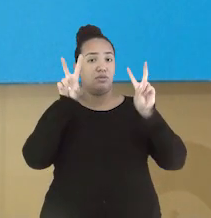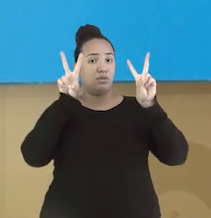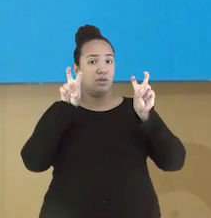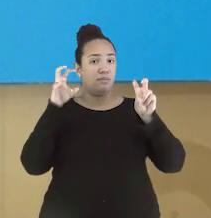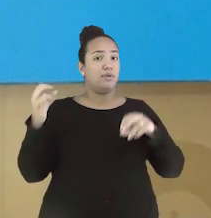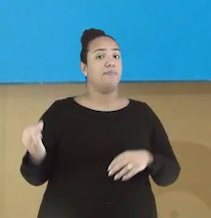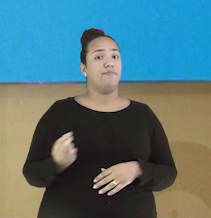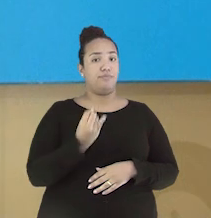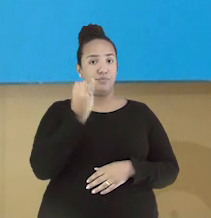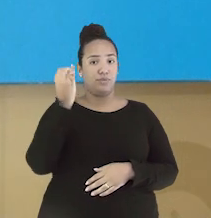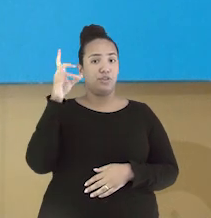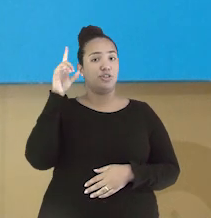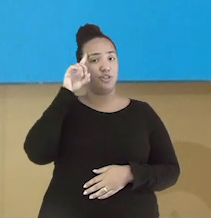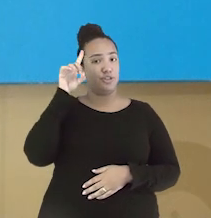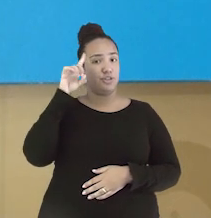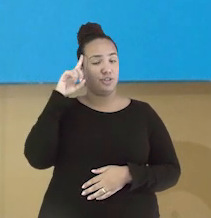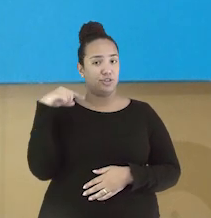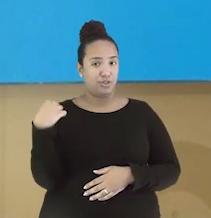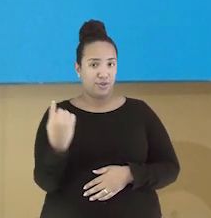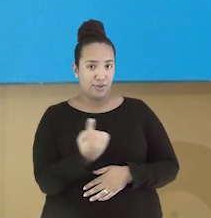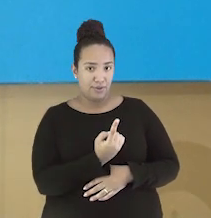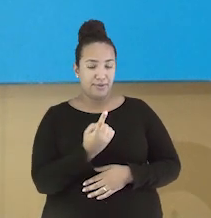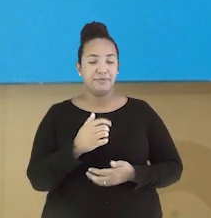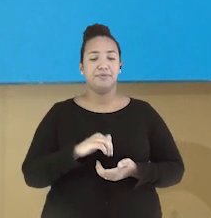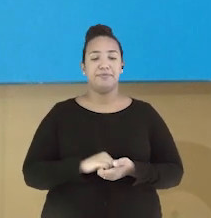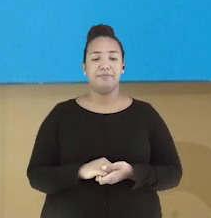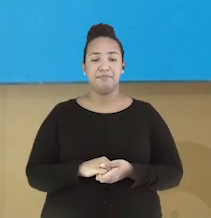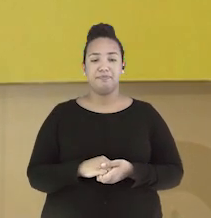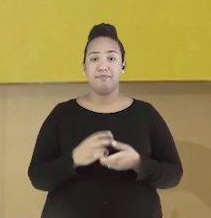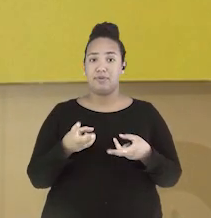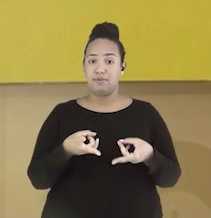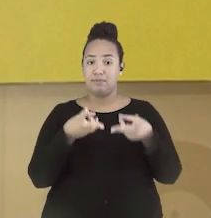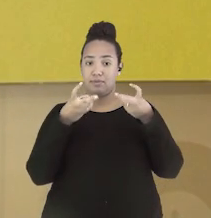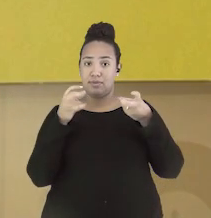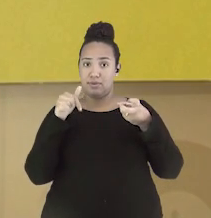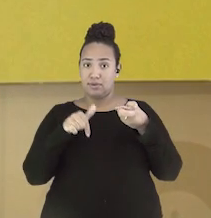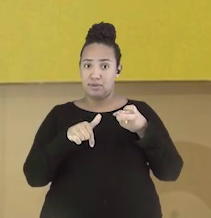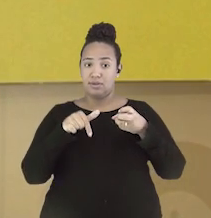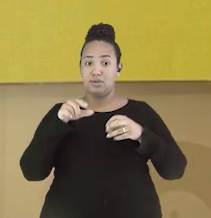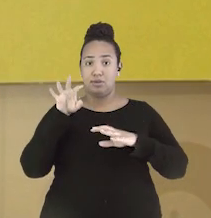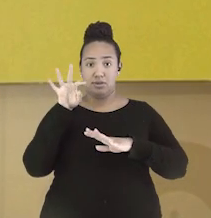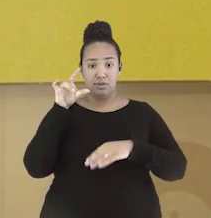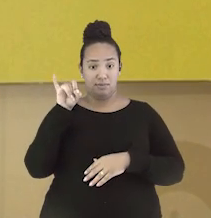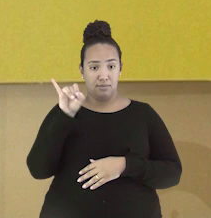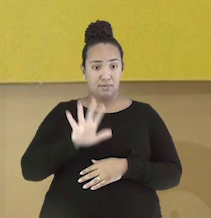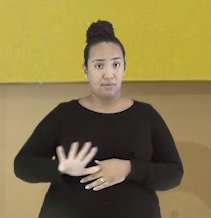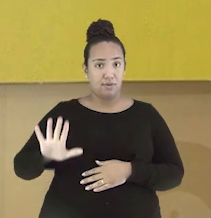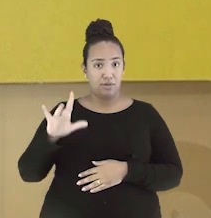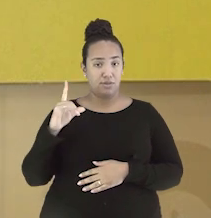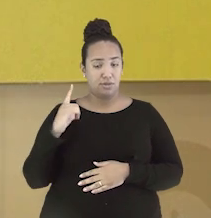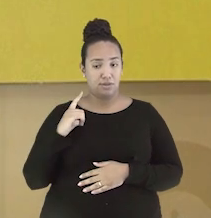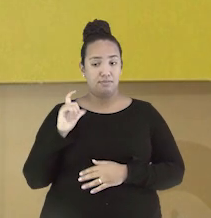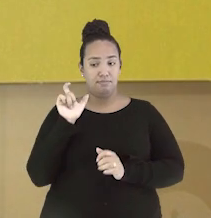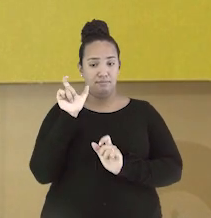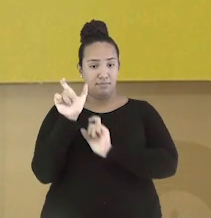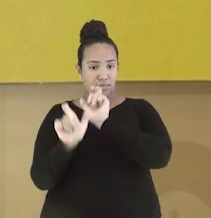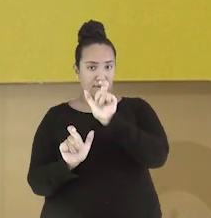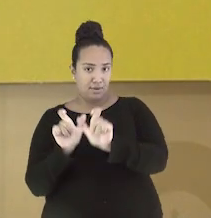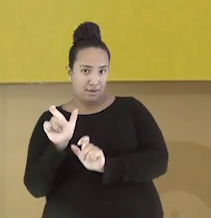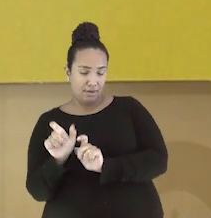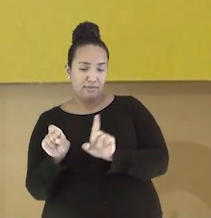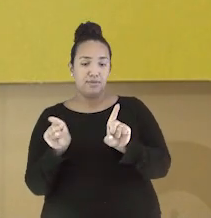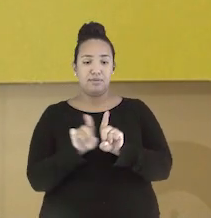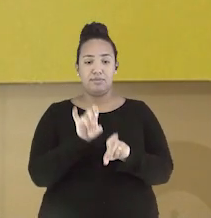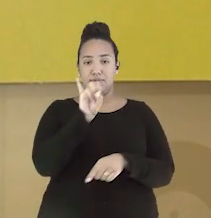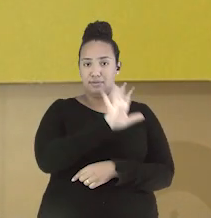muita importância no nosso dia a dia. Perceba que o material possui palavras e imagens, ou seja,